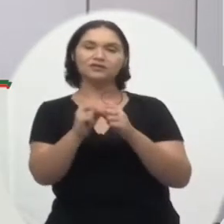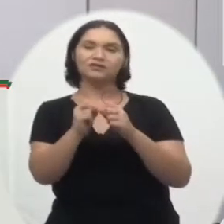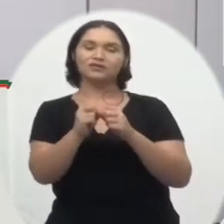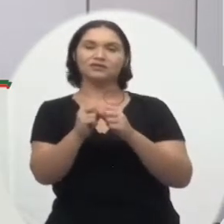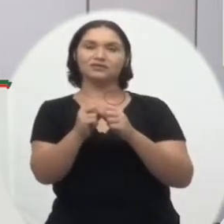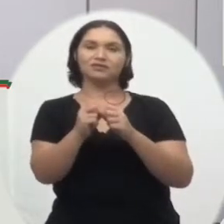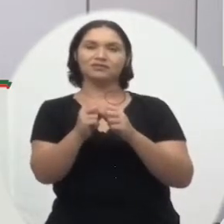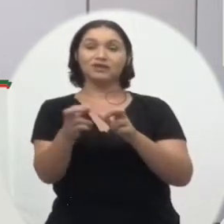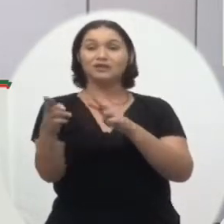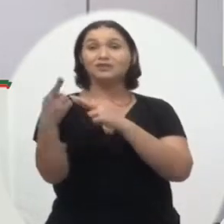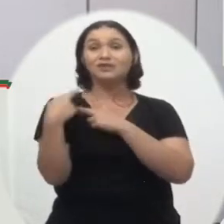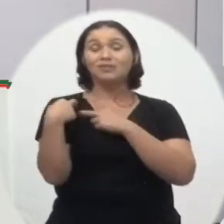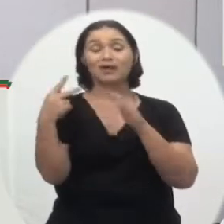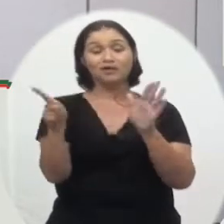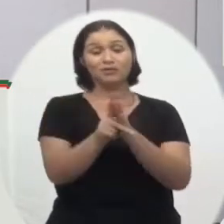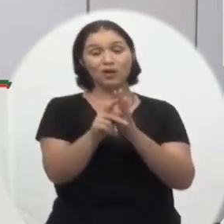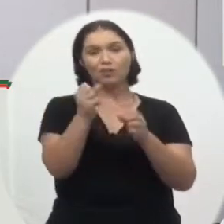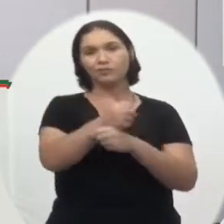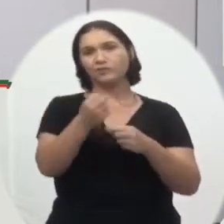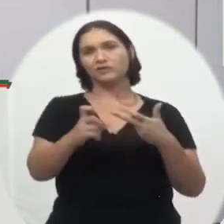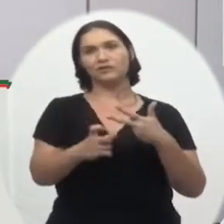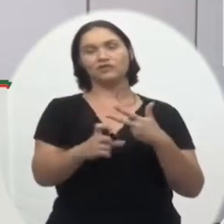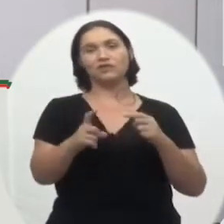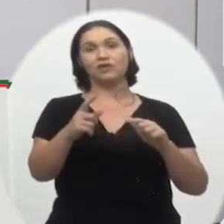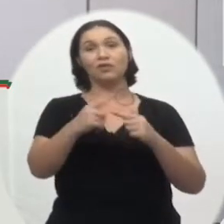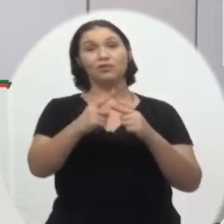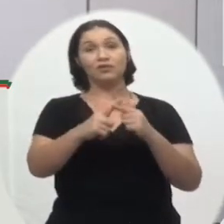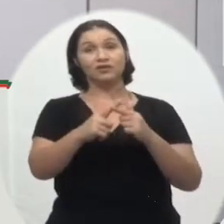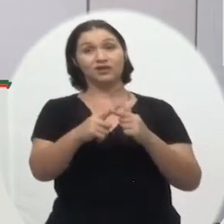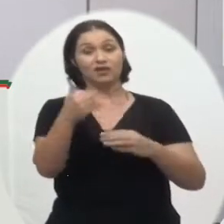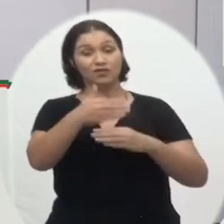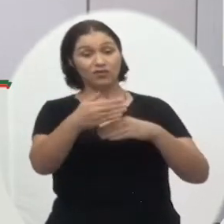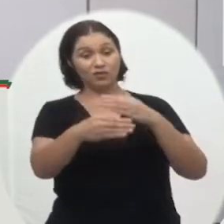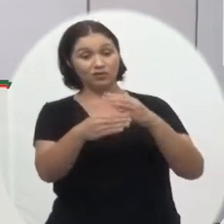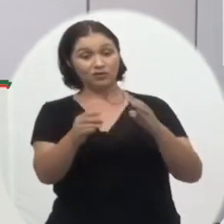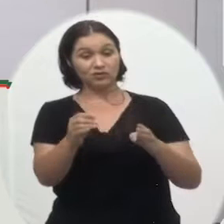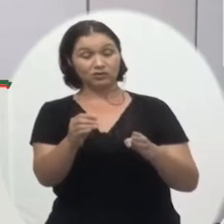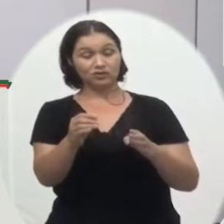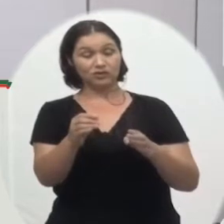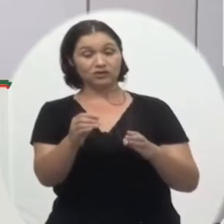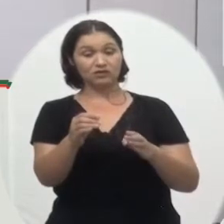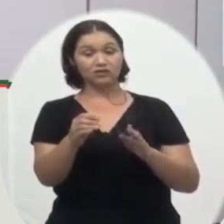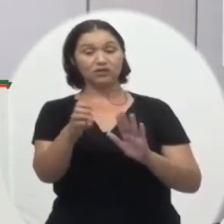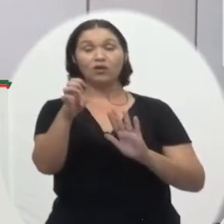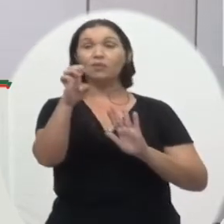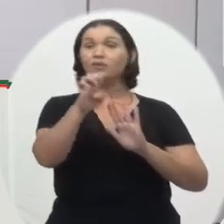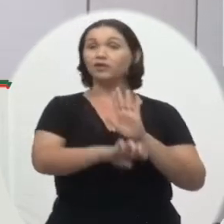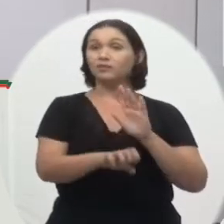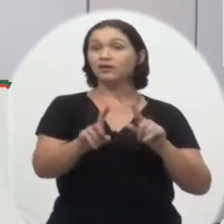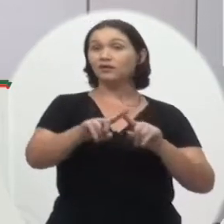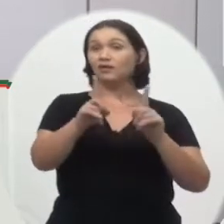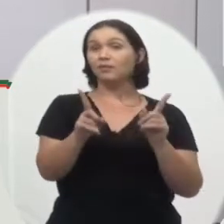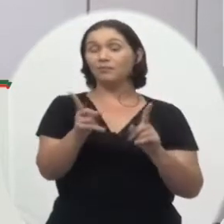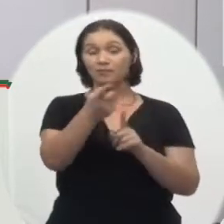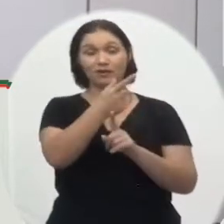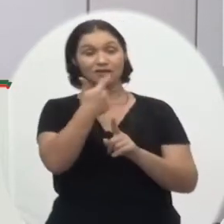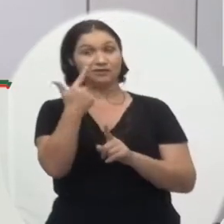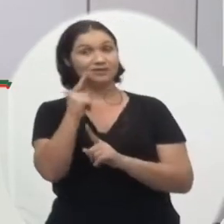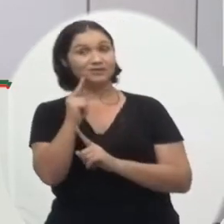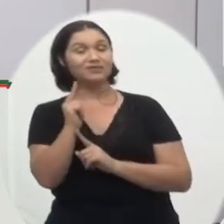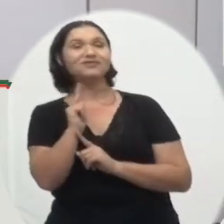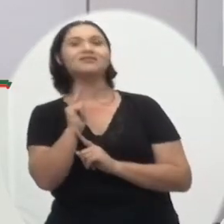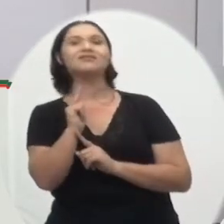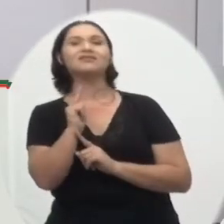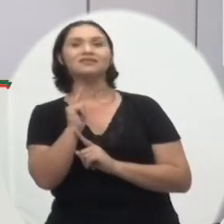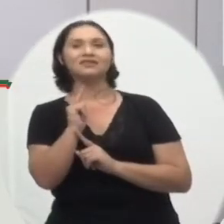fazem. Dinheiro que não saiu dos cofres do município, que nós, vereadores, buscamos junto aos nossos deputados. Perfeito. E facilitamos tudo isso